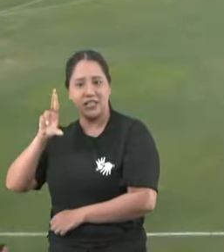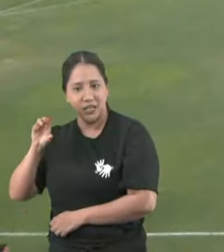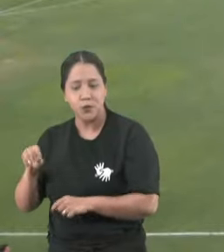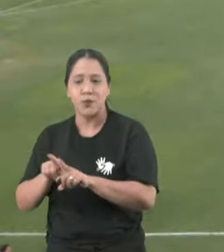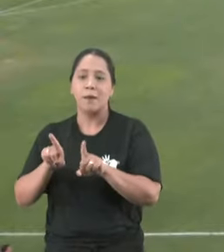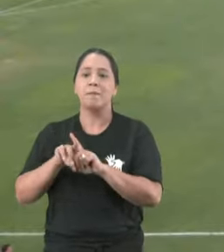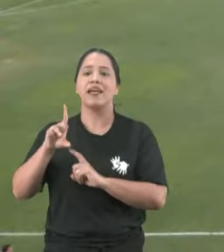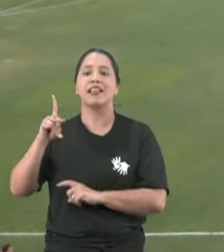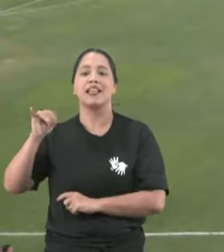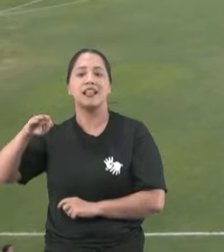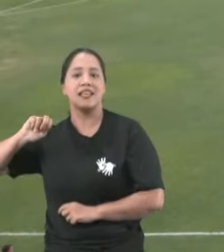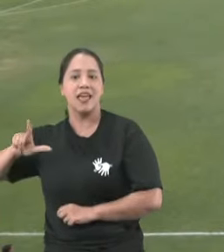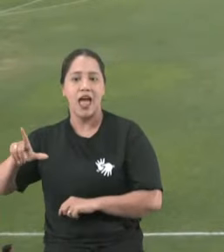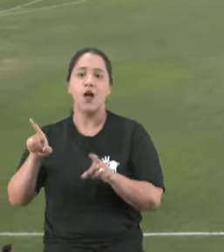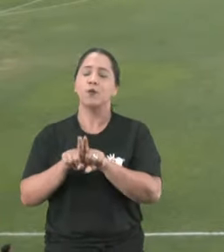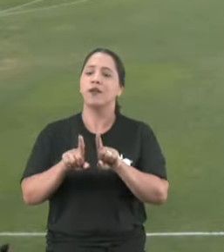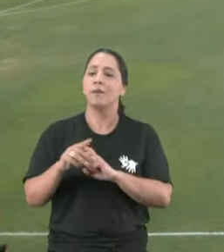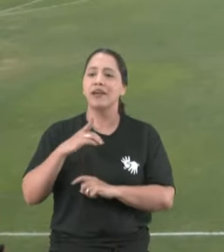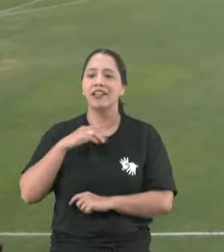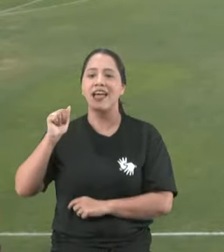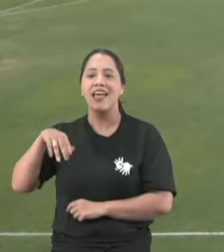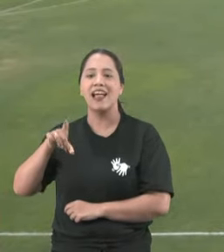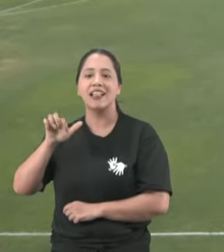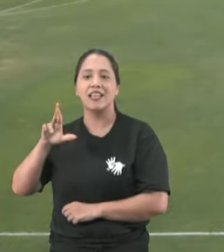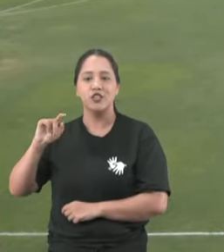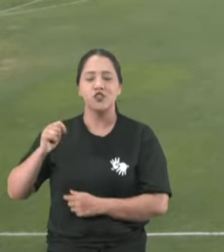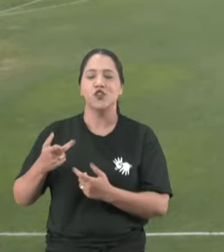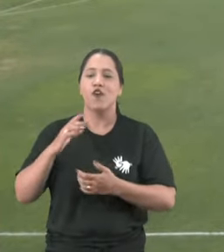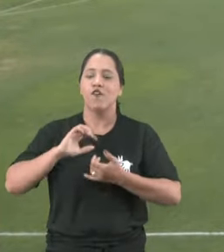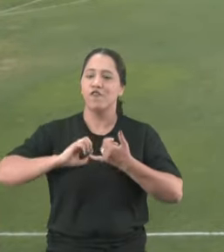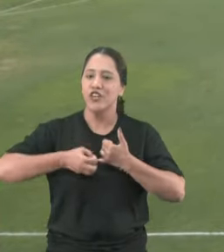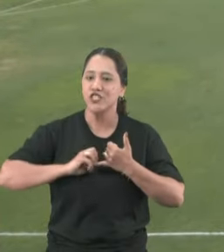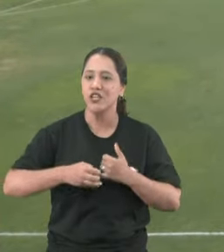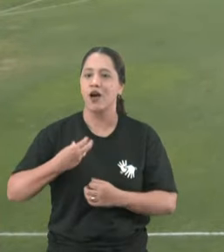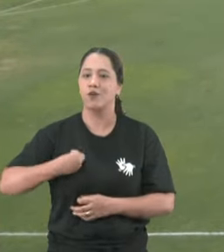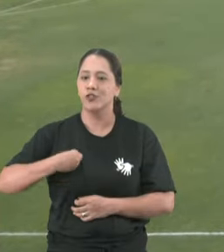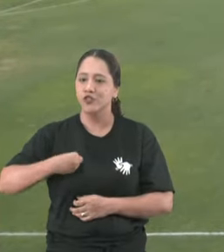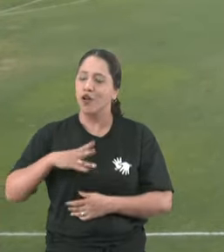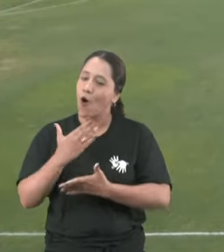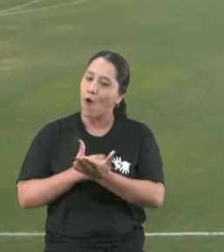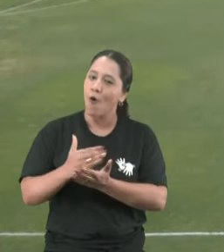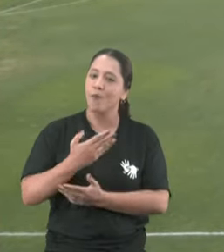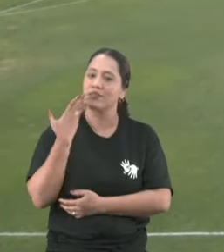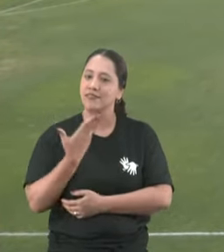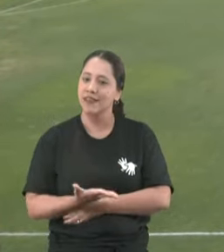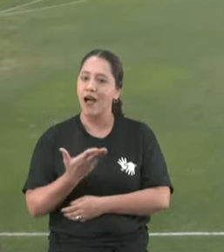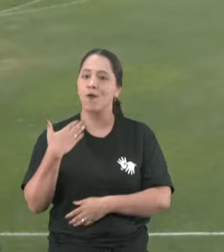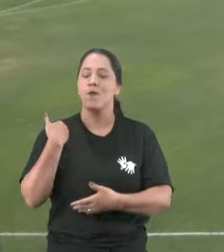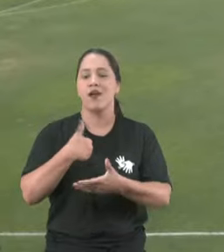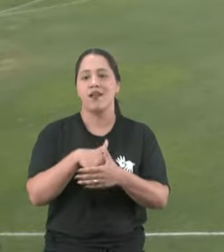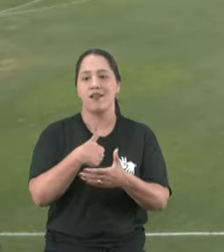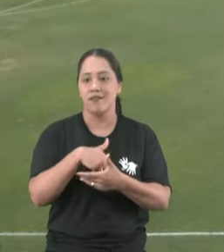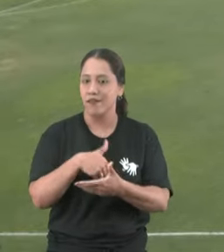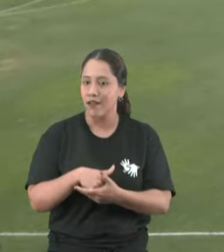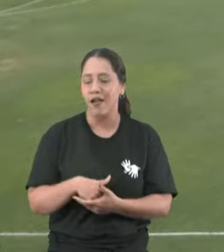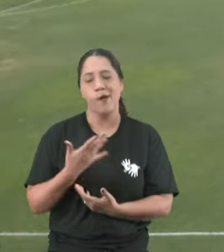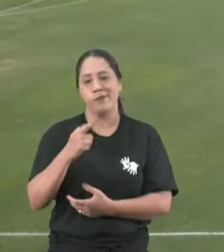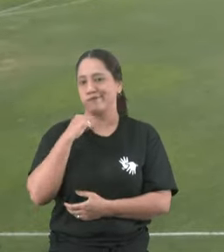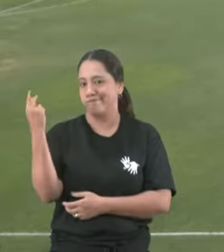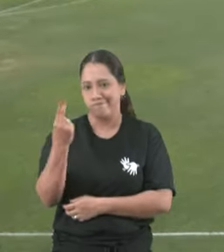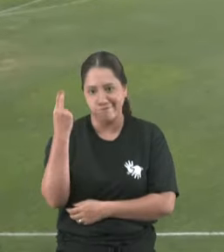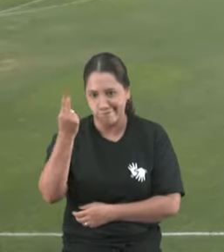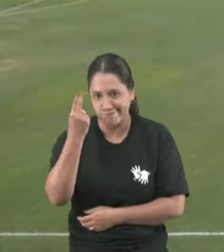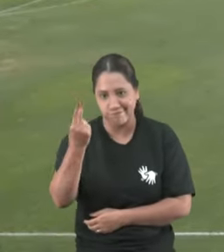vê também aí na imagem o Anderson Feijão, que se cogitou começar com ele em campo. Não foi isso que